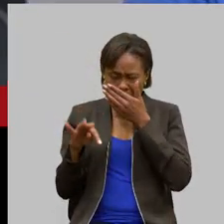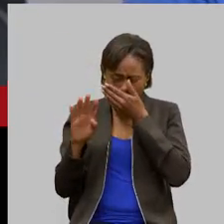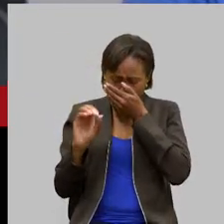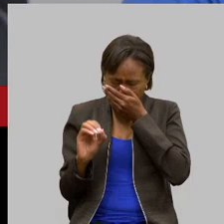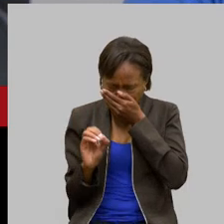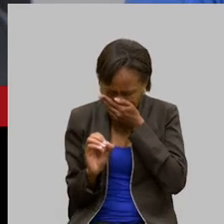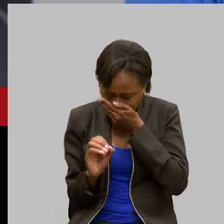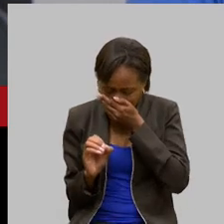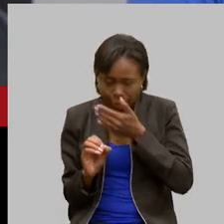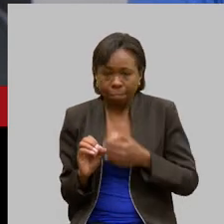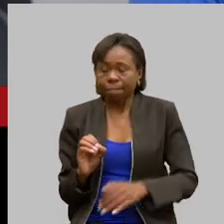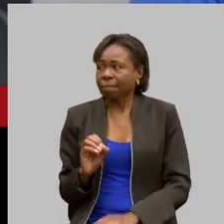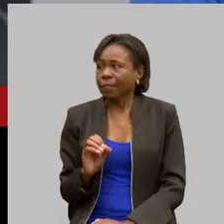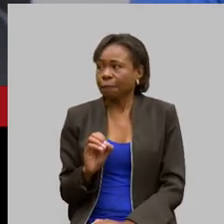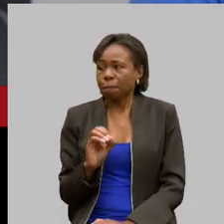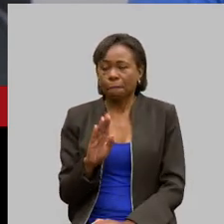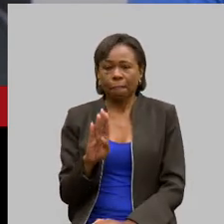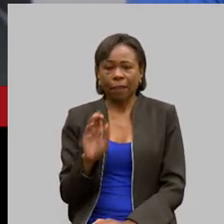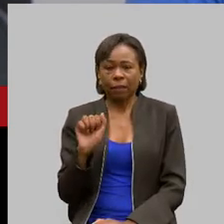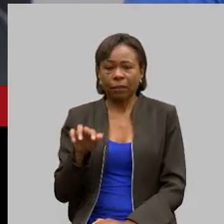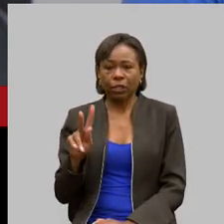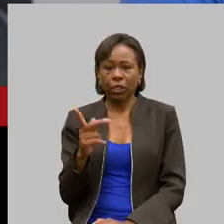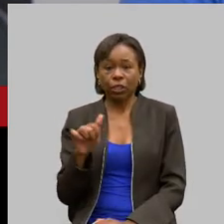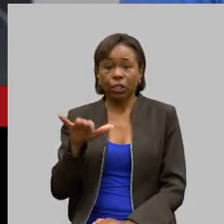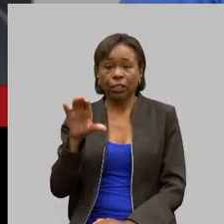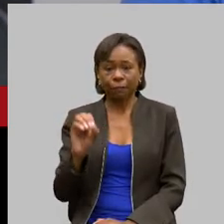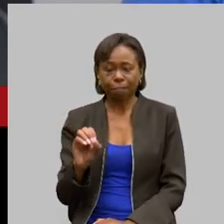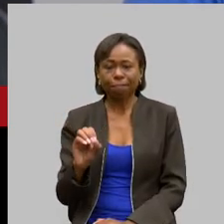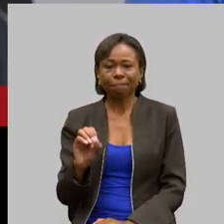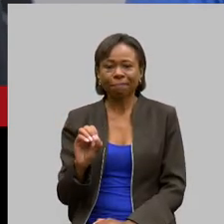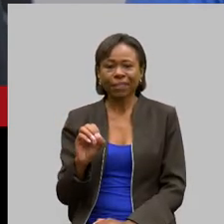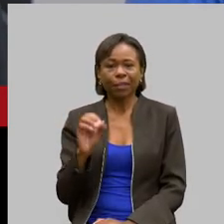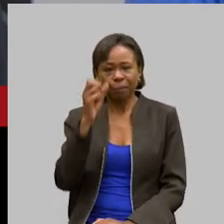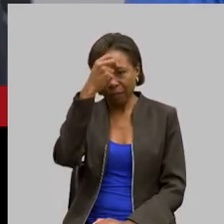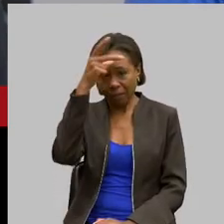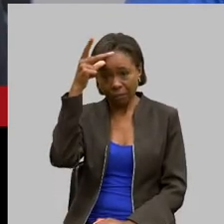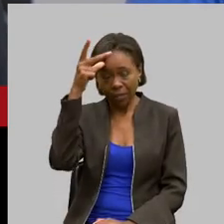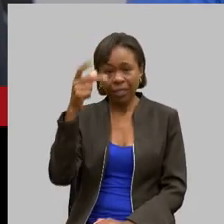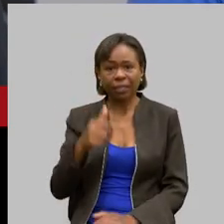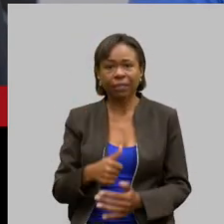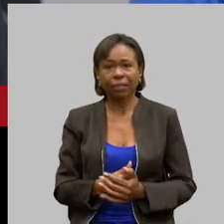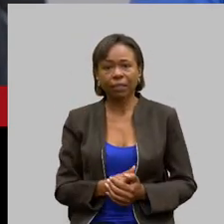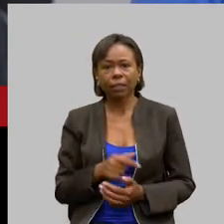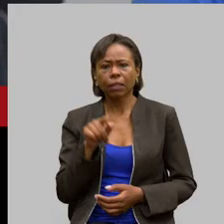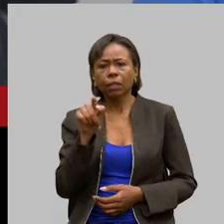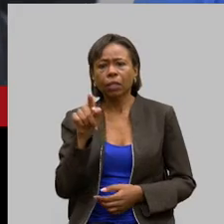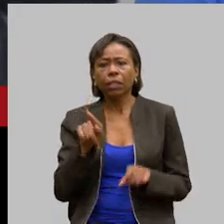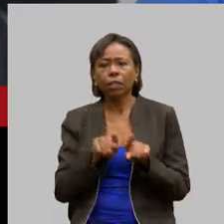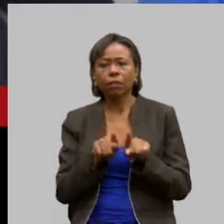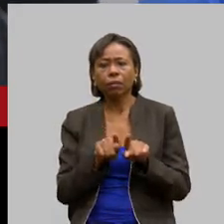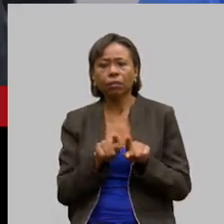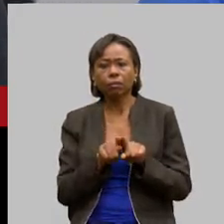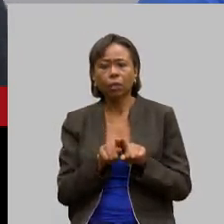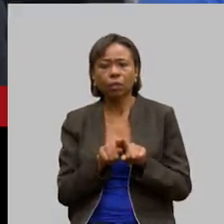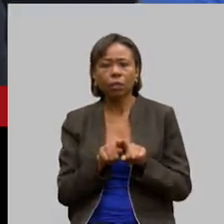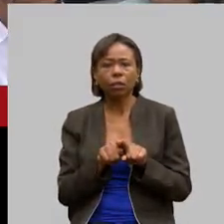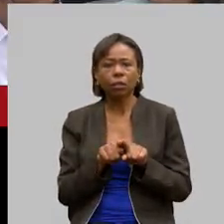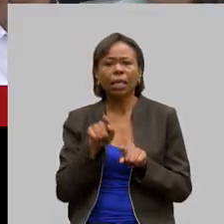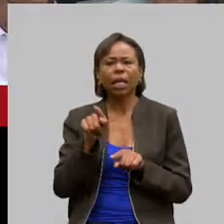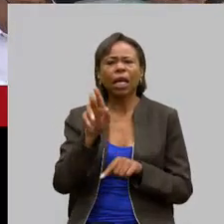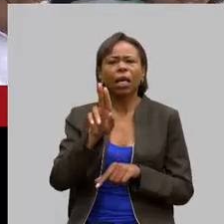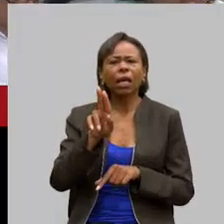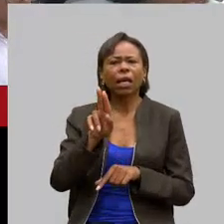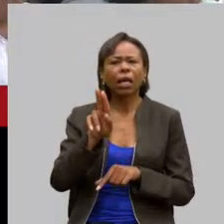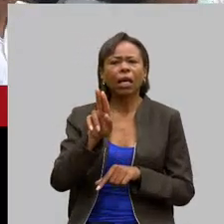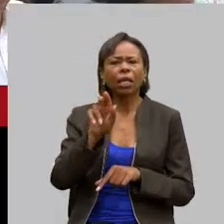luz amigo parceiro também gente se eu esqueci alguém só passar nome pro Christian que tá aqui no meio ó e aí ele registra a